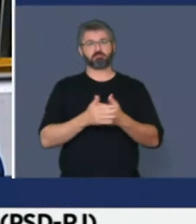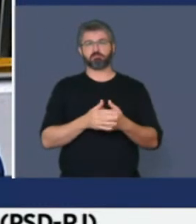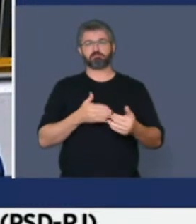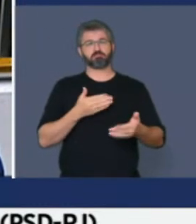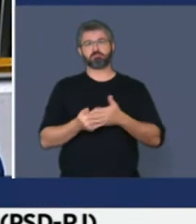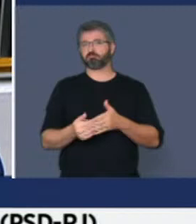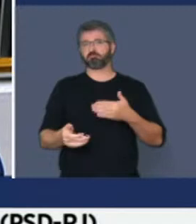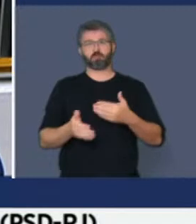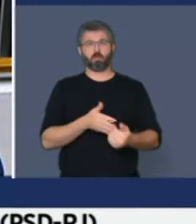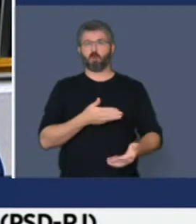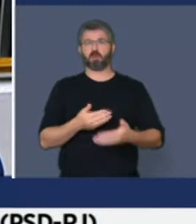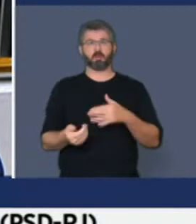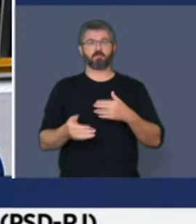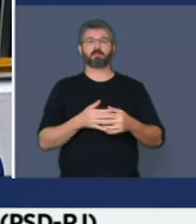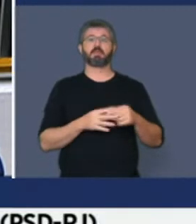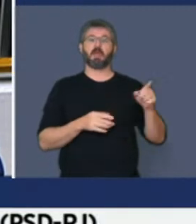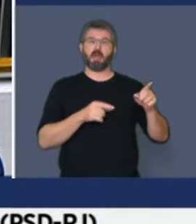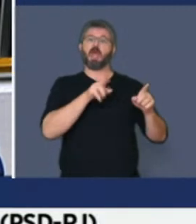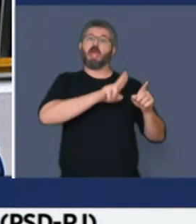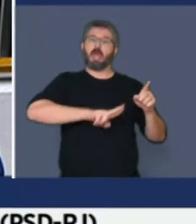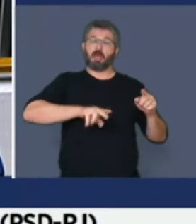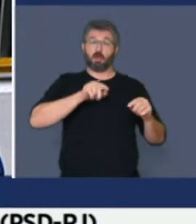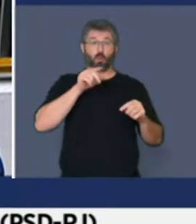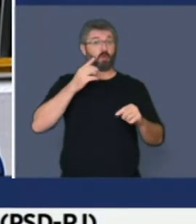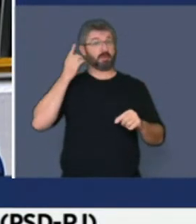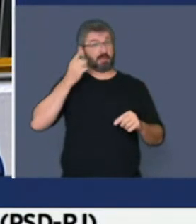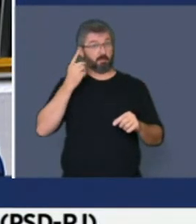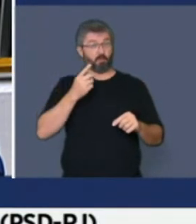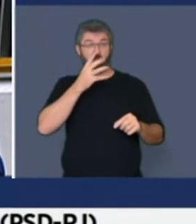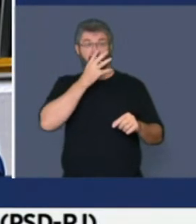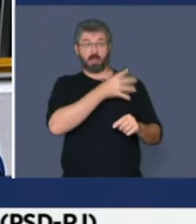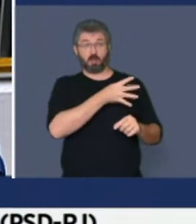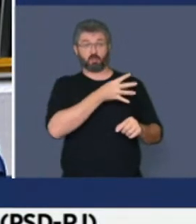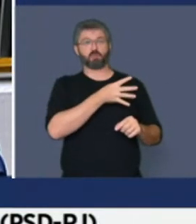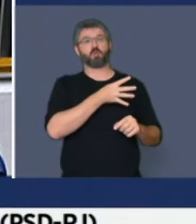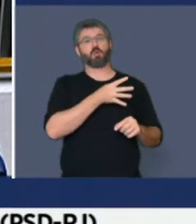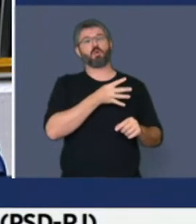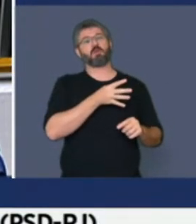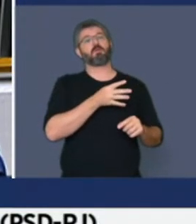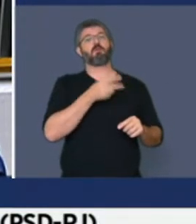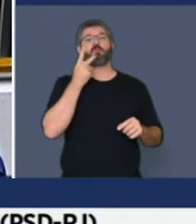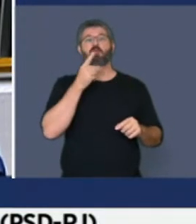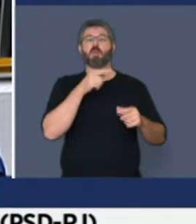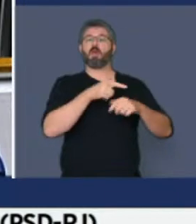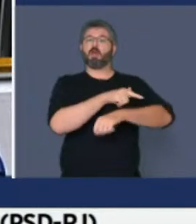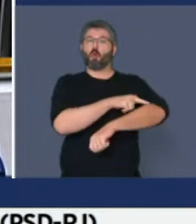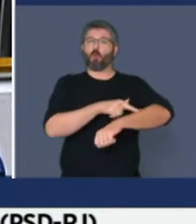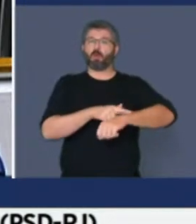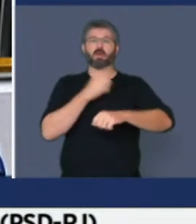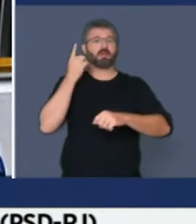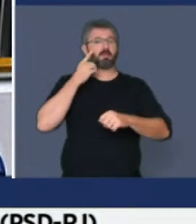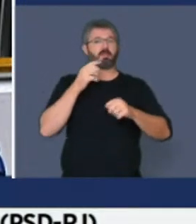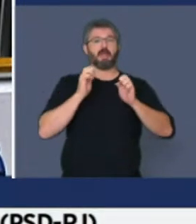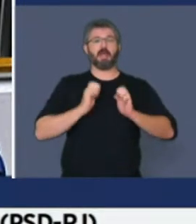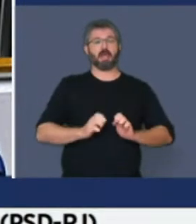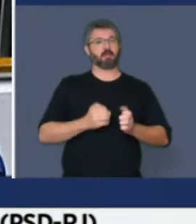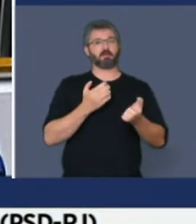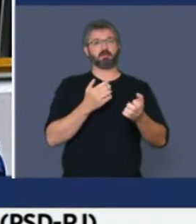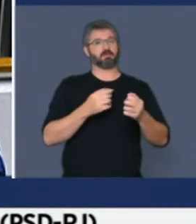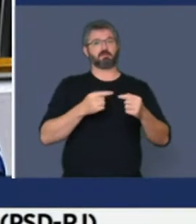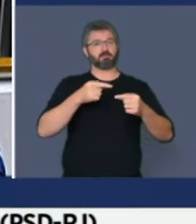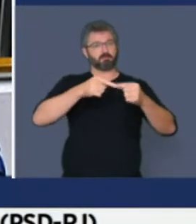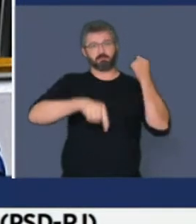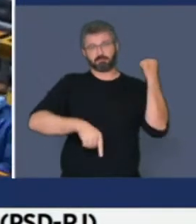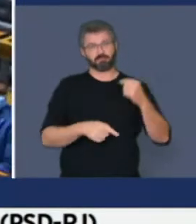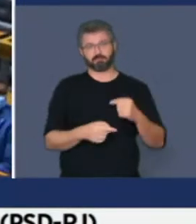criminal, ela, sim, segundo o deputado Alexandre Leite, quebrou o decoro parlamentar e deve ter